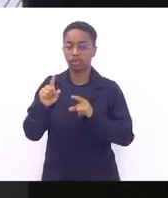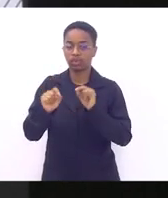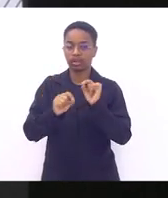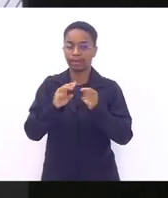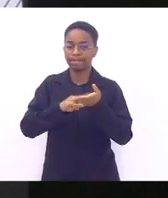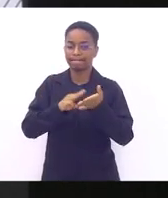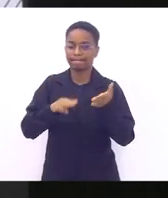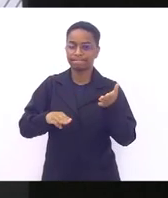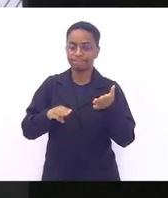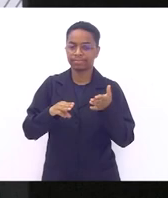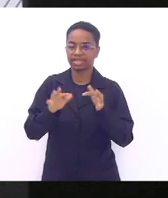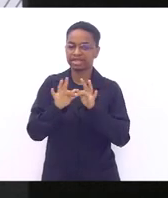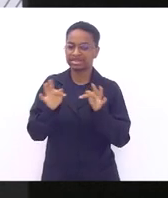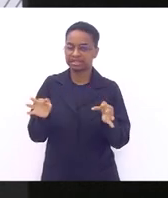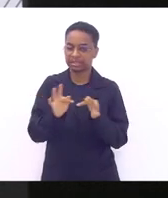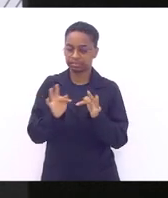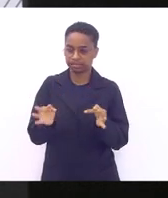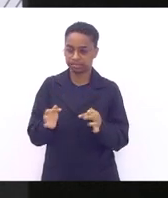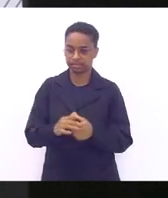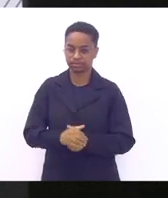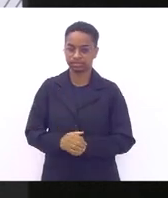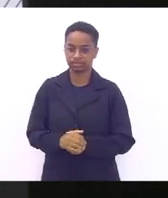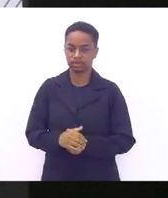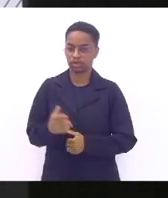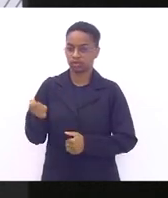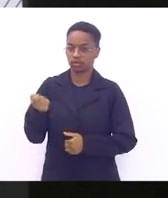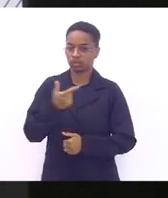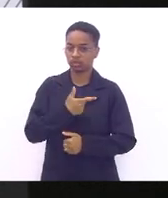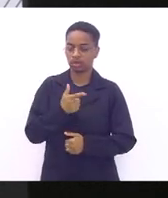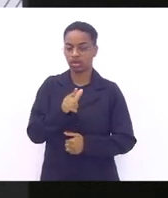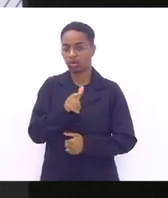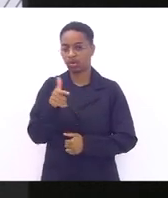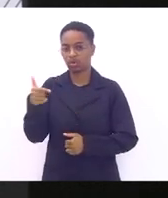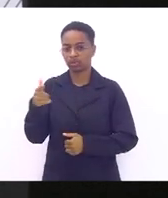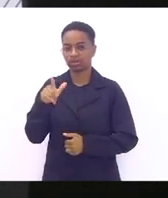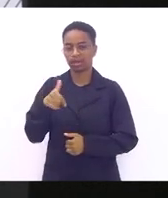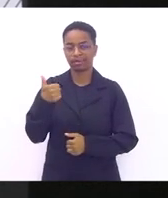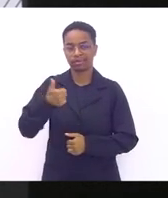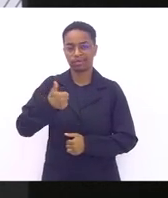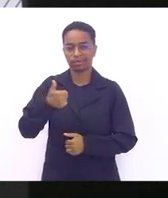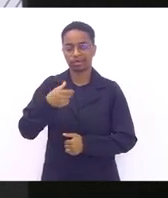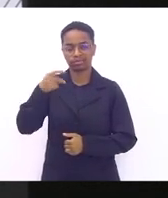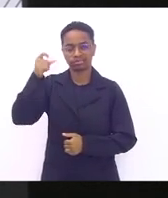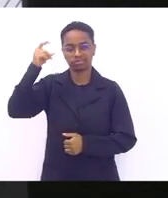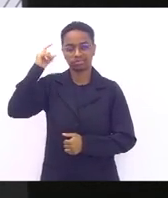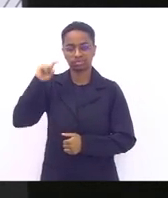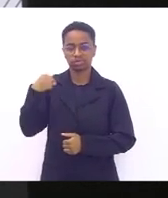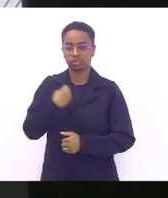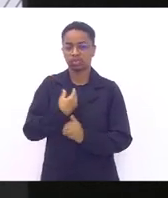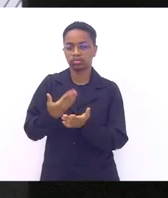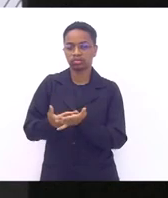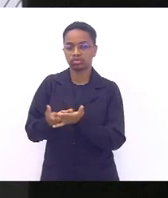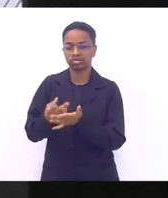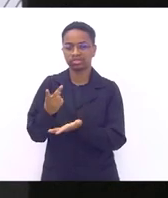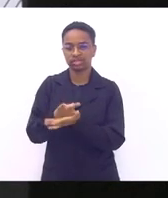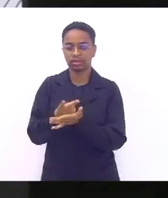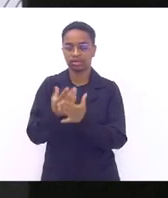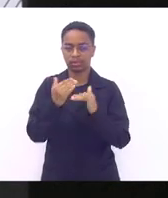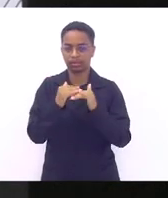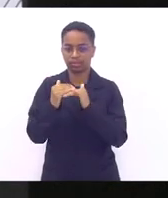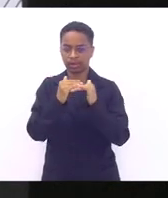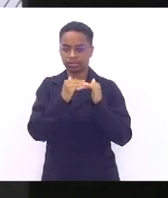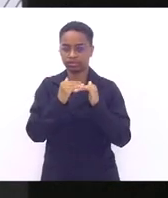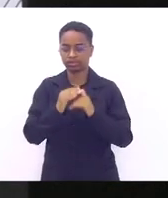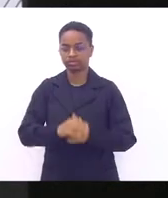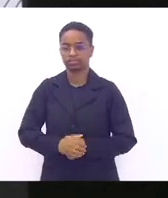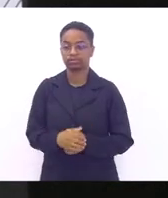mais simples, digamos assim, do que o Loewenstein, que é aquela primeira lá de trás, que a gente sempre estudou, o nosso padrão ouro. E